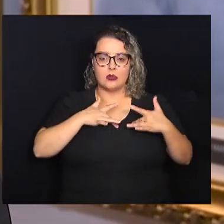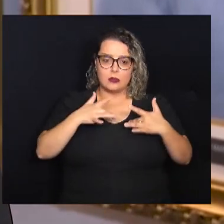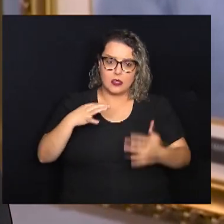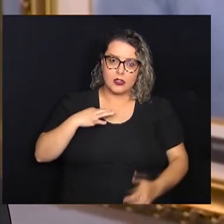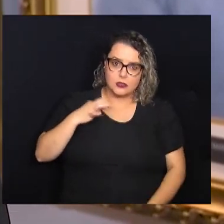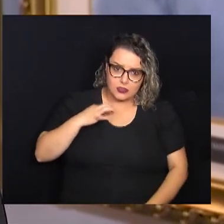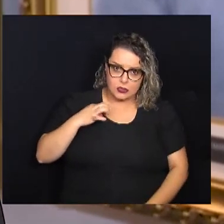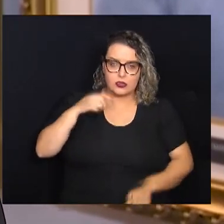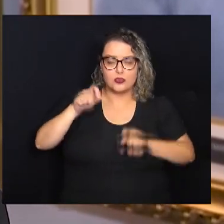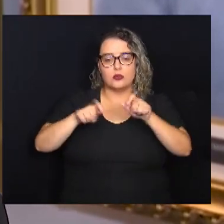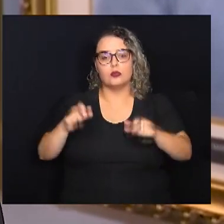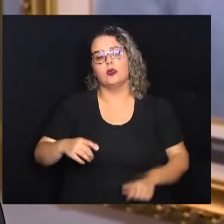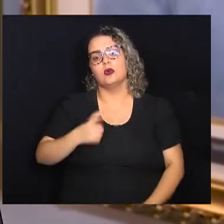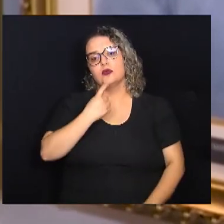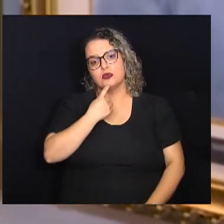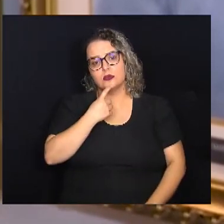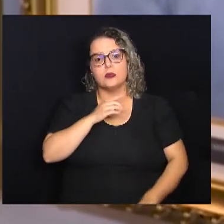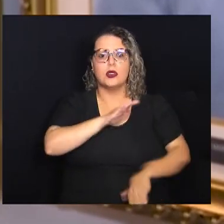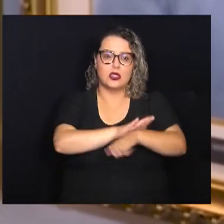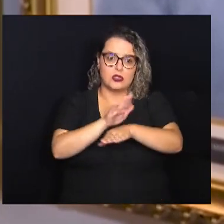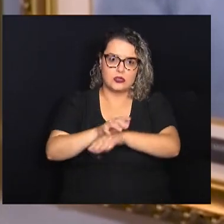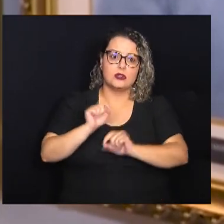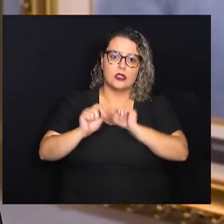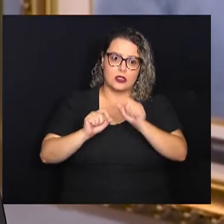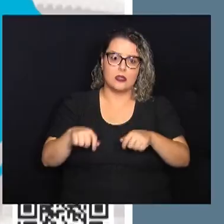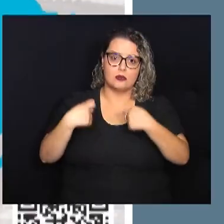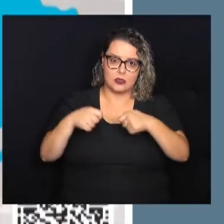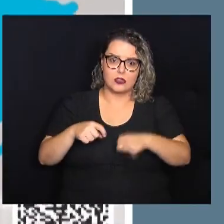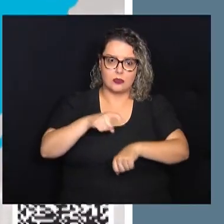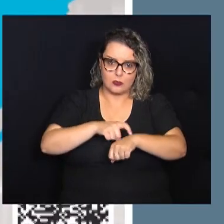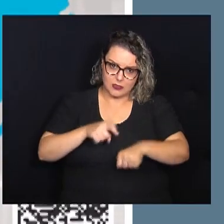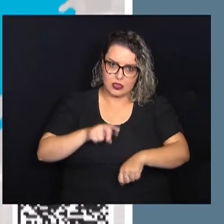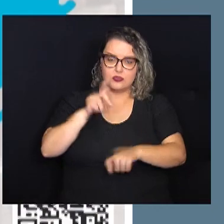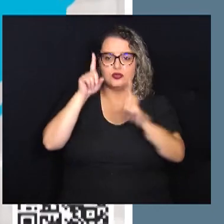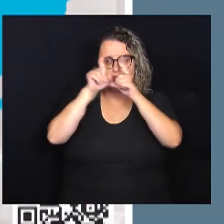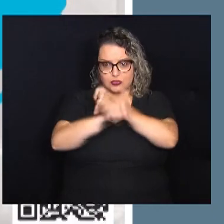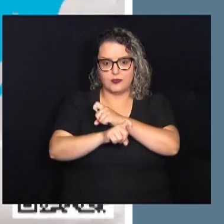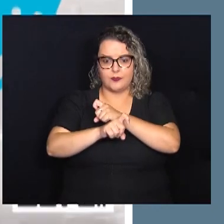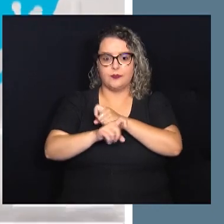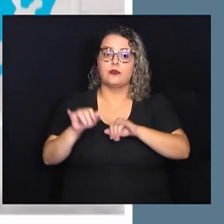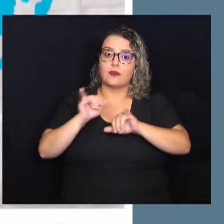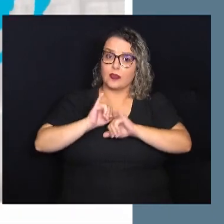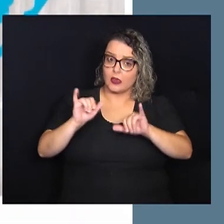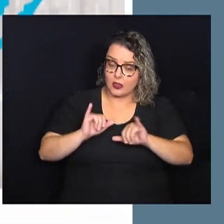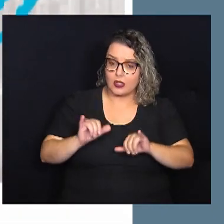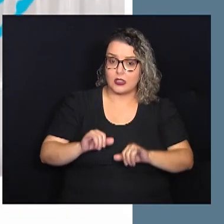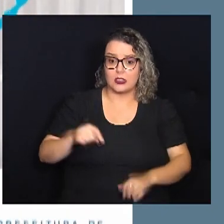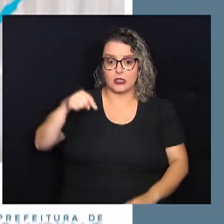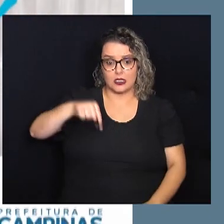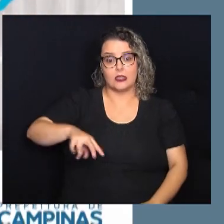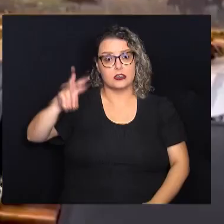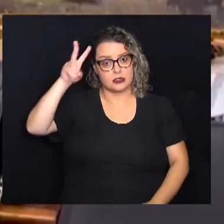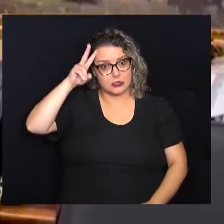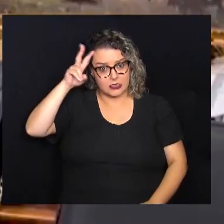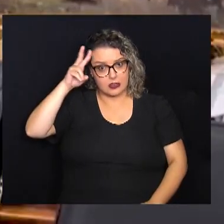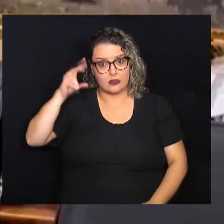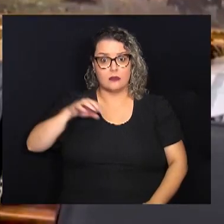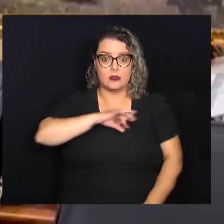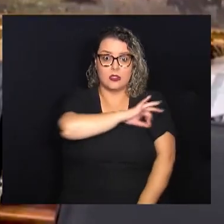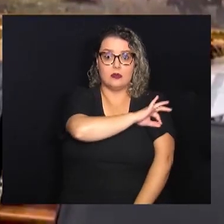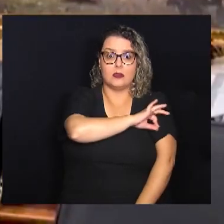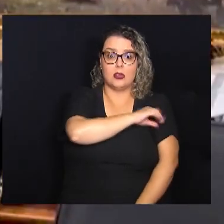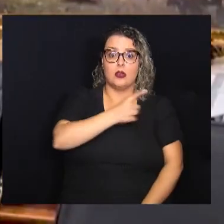do povo campineiro para ajudar quem precisa nessa hora de dificuldade. A campanha foi lançada nesta segunda-feira pela Prefeitura. Durante